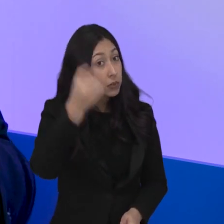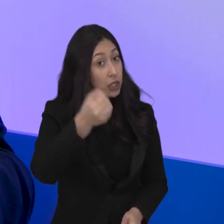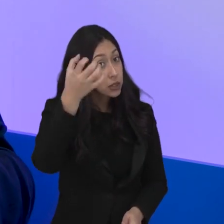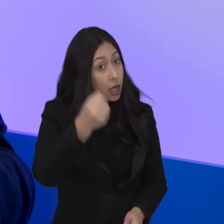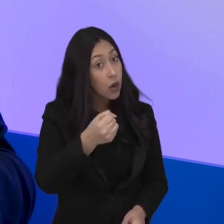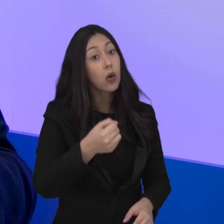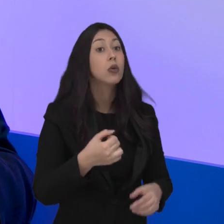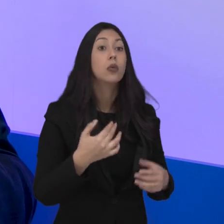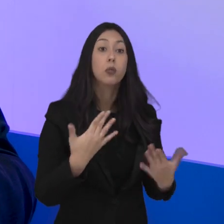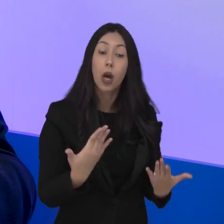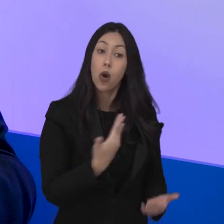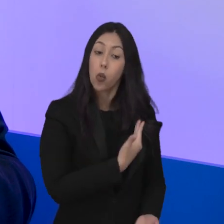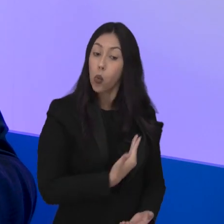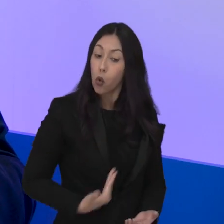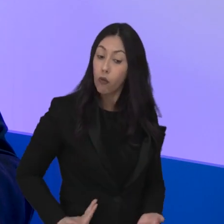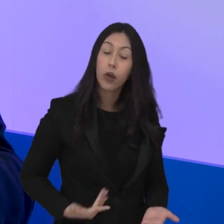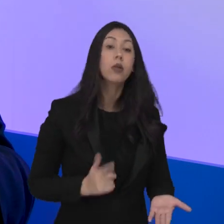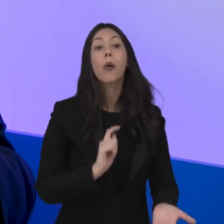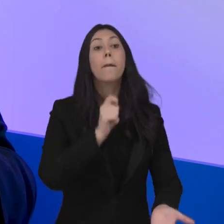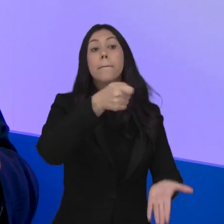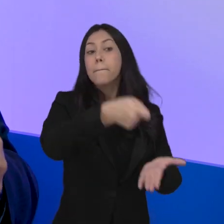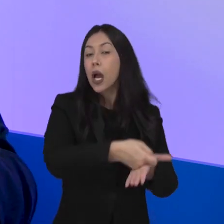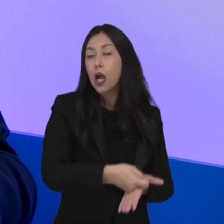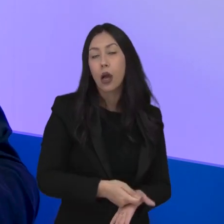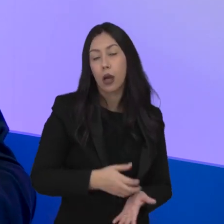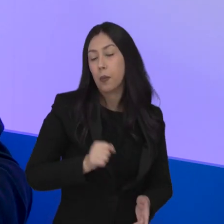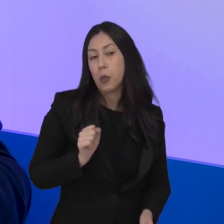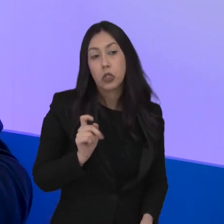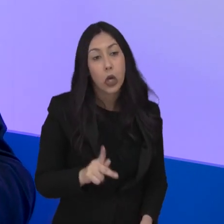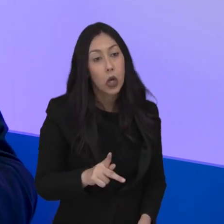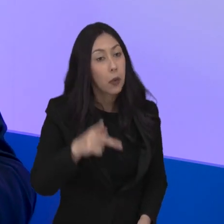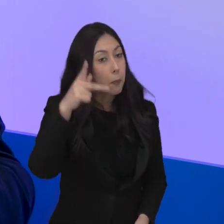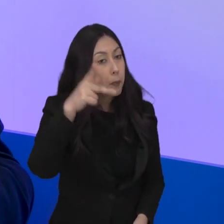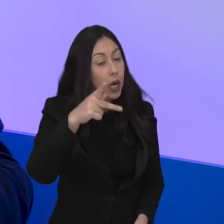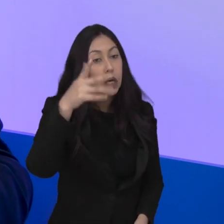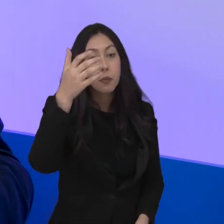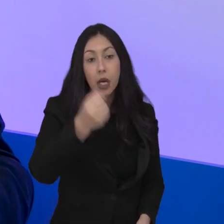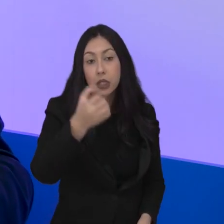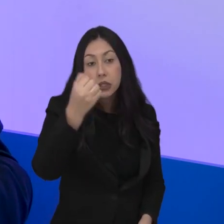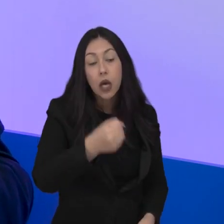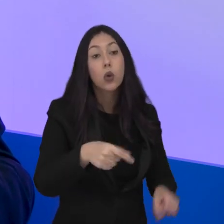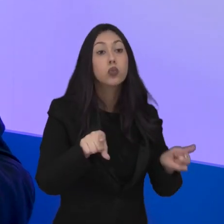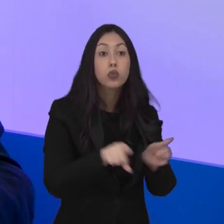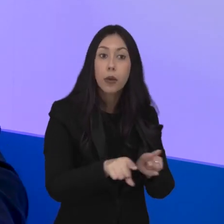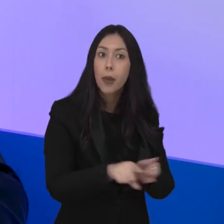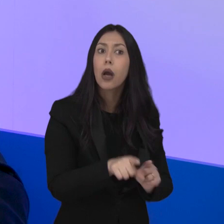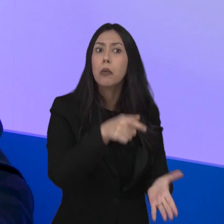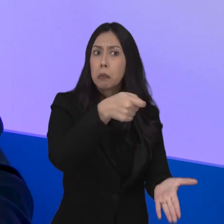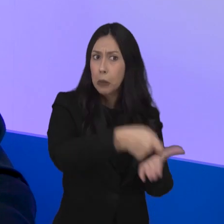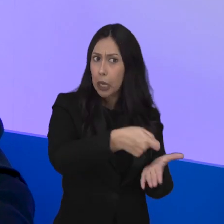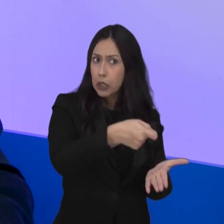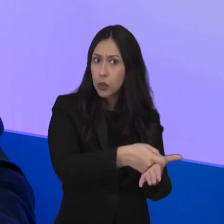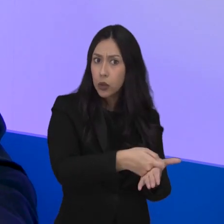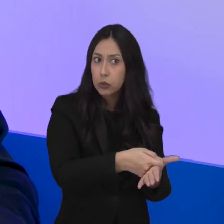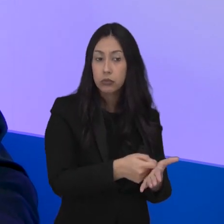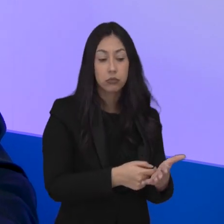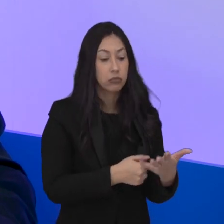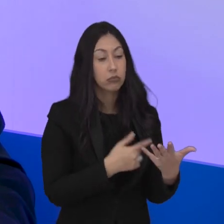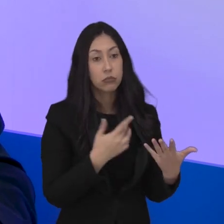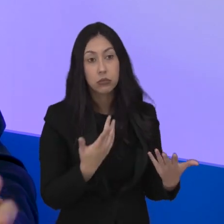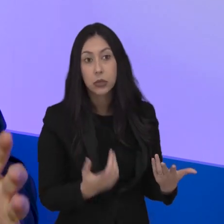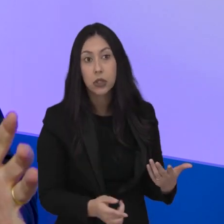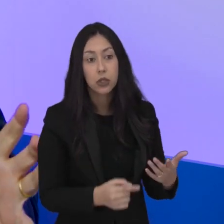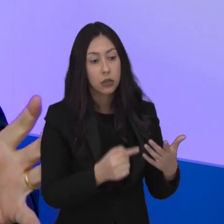e o governo paga, né, a aposentadoria, paga pensões, e também essas são despesas obrigatórias,